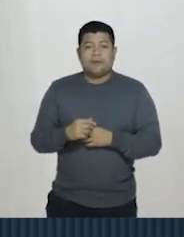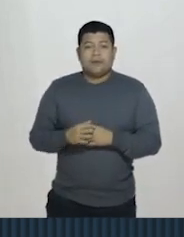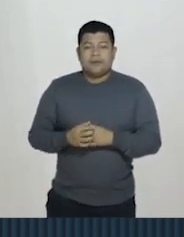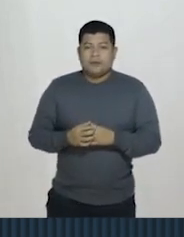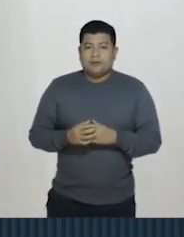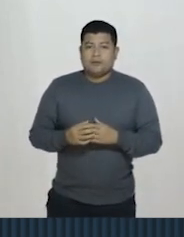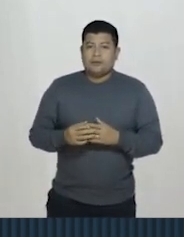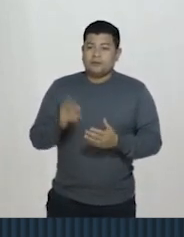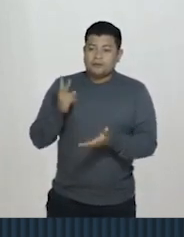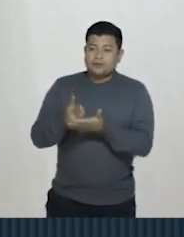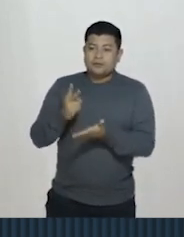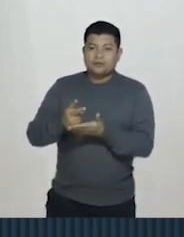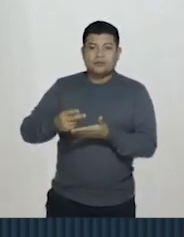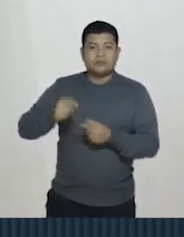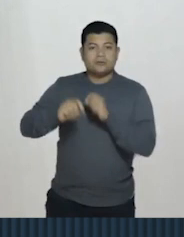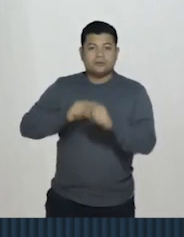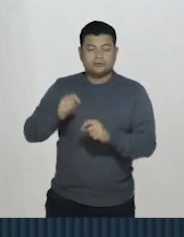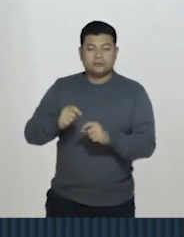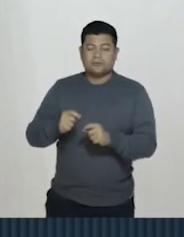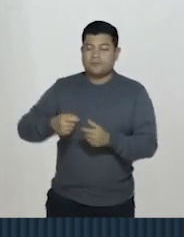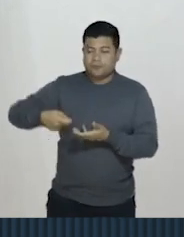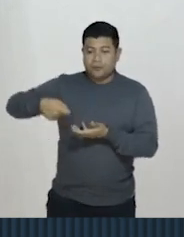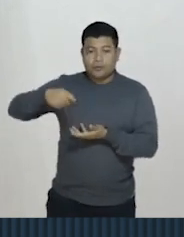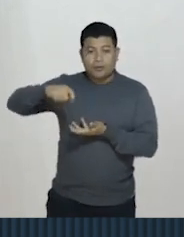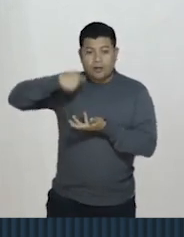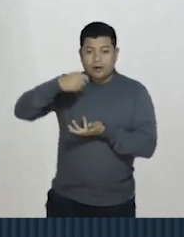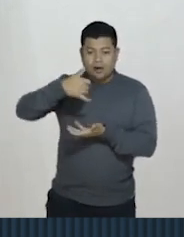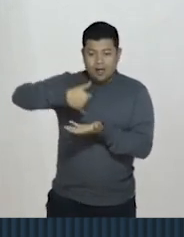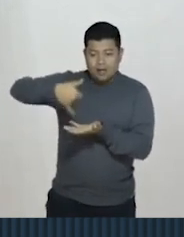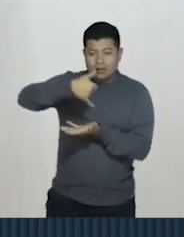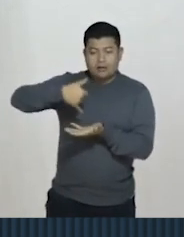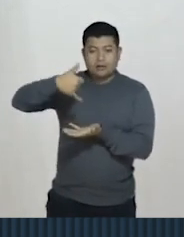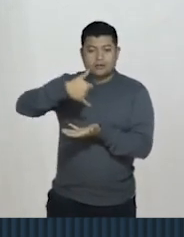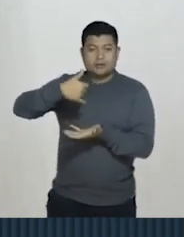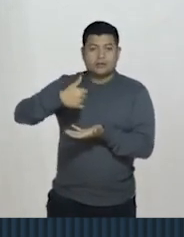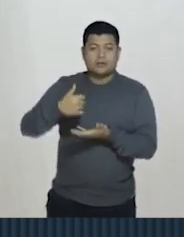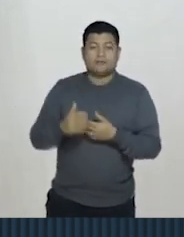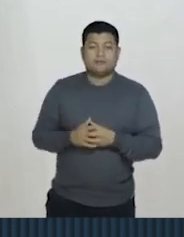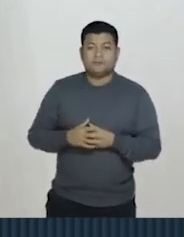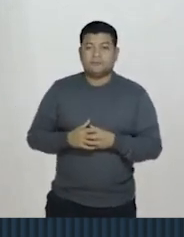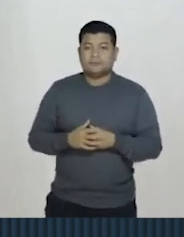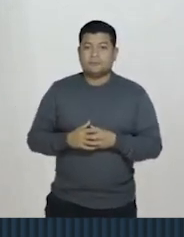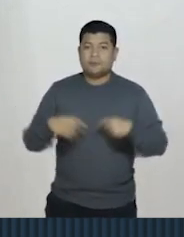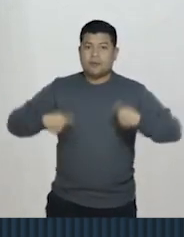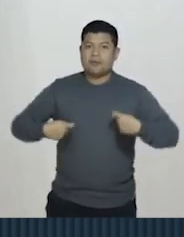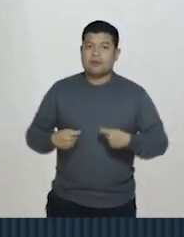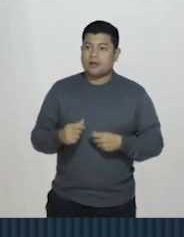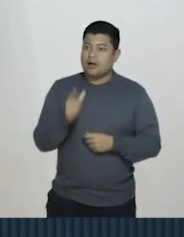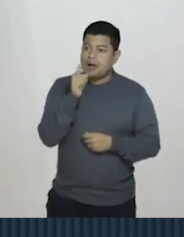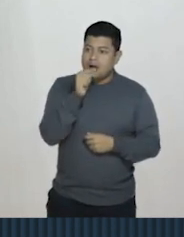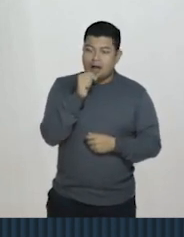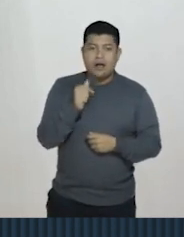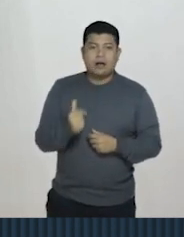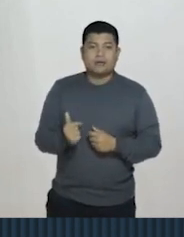limpou. Então as pessoas precisam começar a tomar água em abundância, a água cura, hidrata o teu corpo